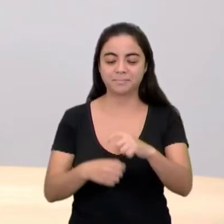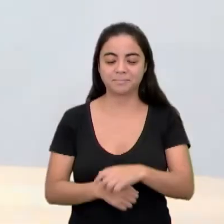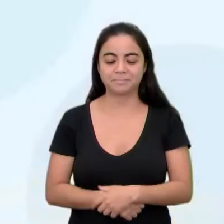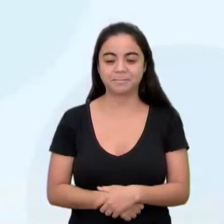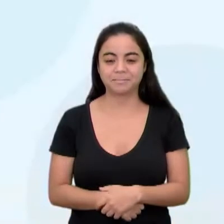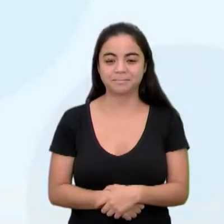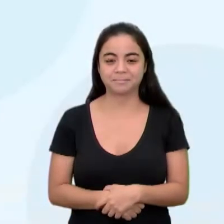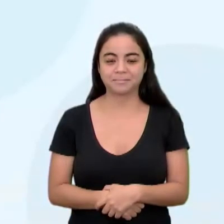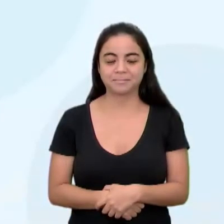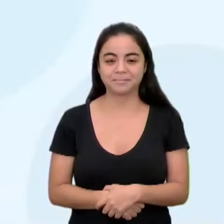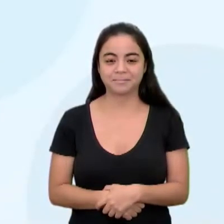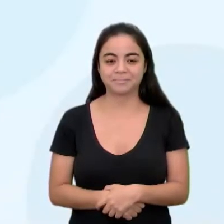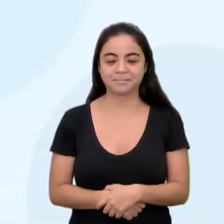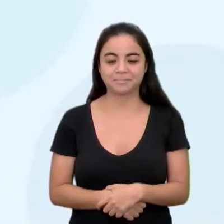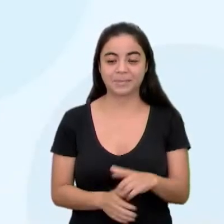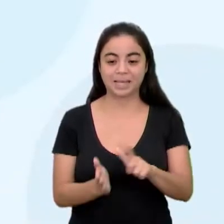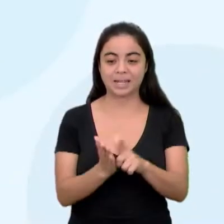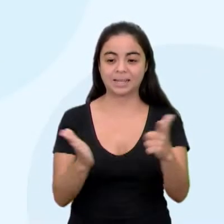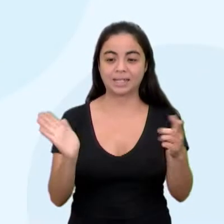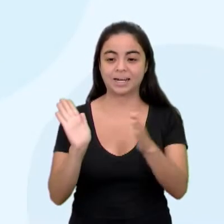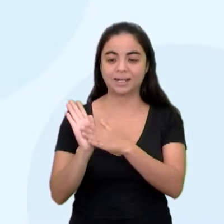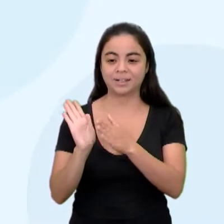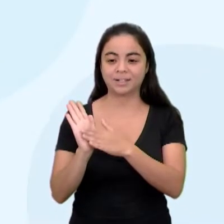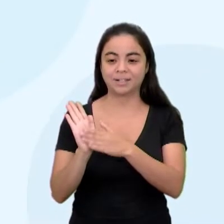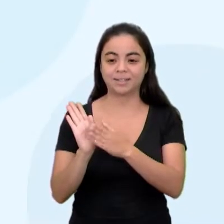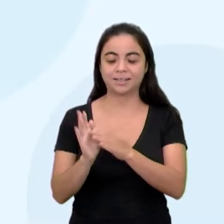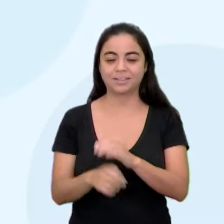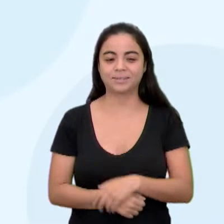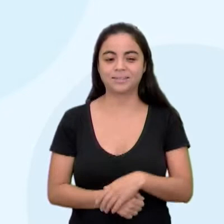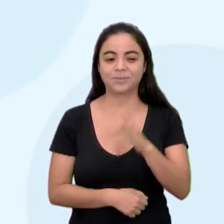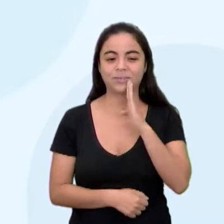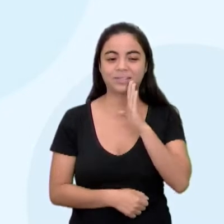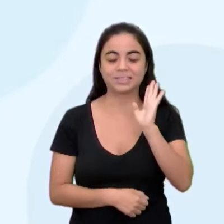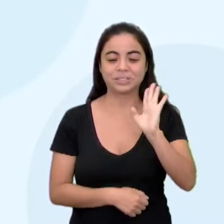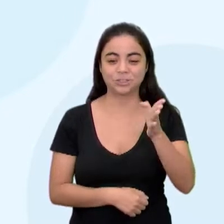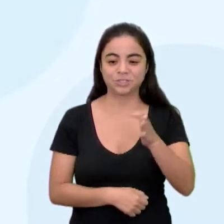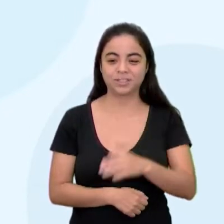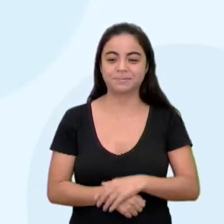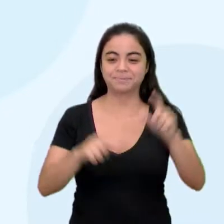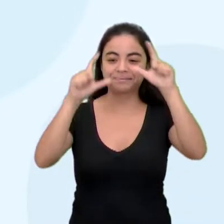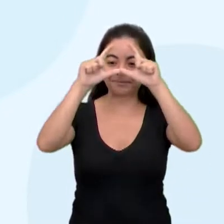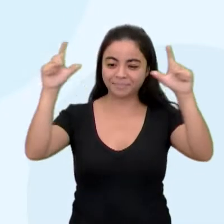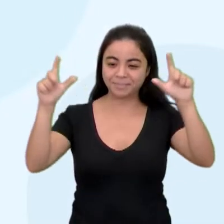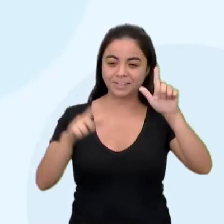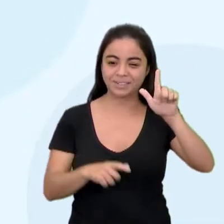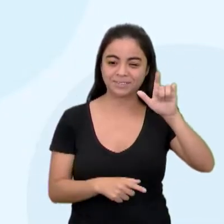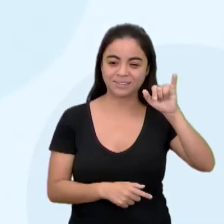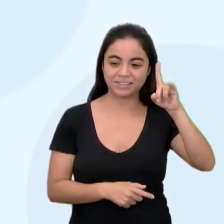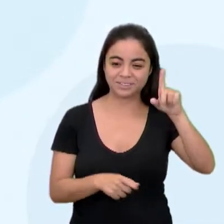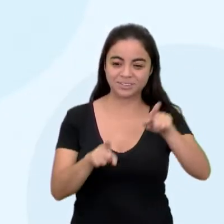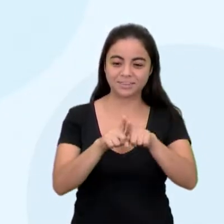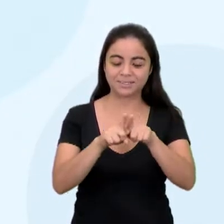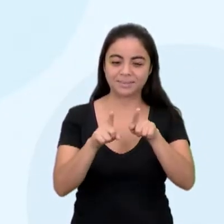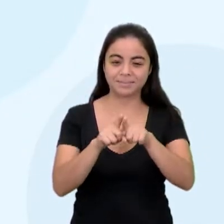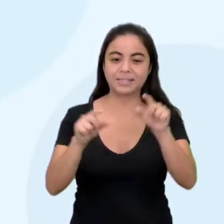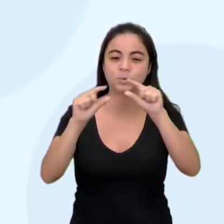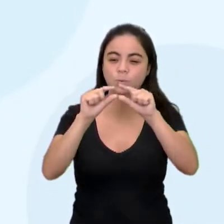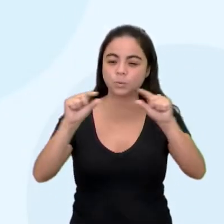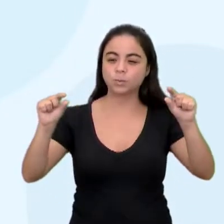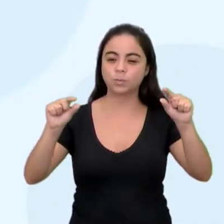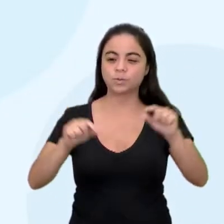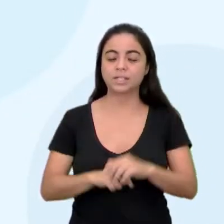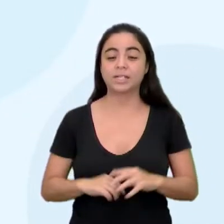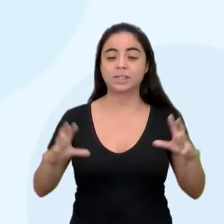ó. A matéria está colocada aí, como a gente já conhece, com a manchete, com o lead, né? Com esse subtítulo,